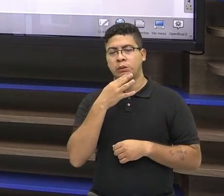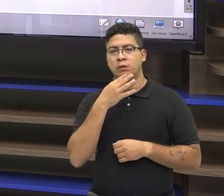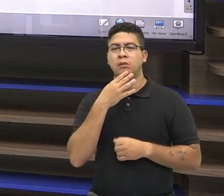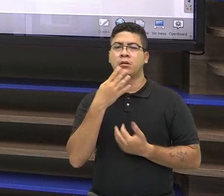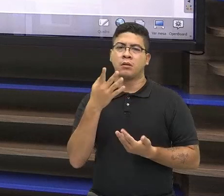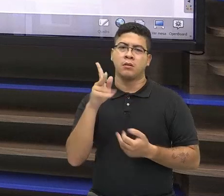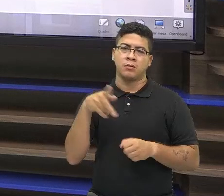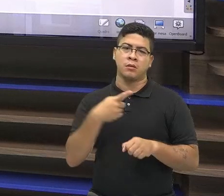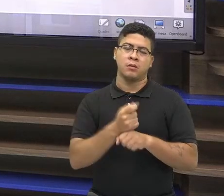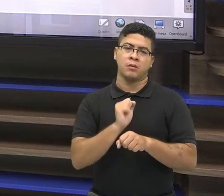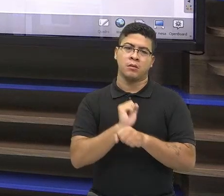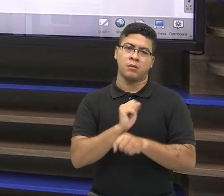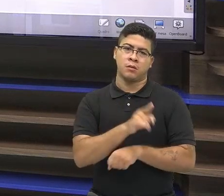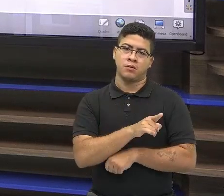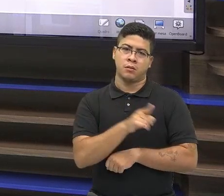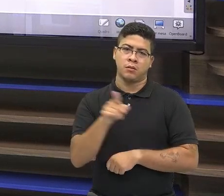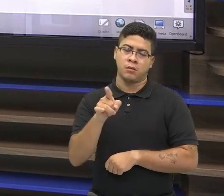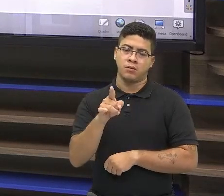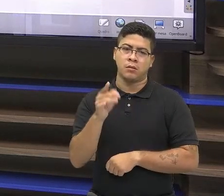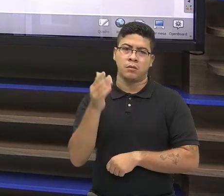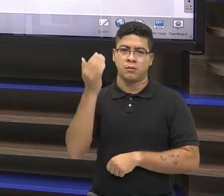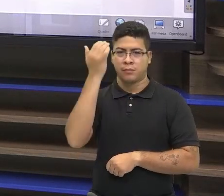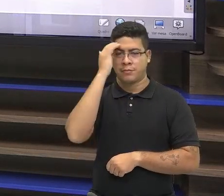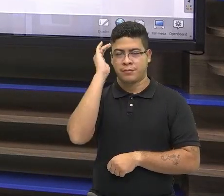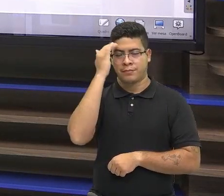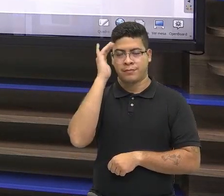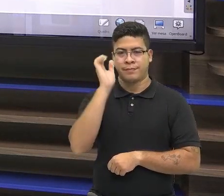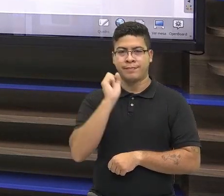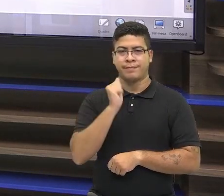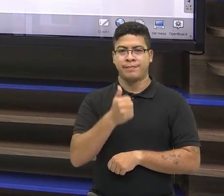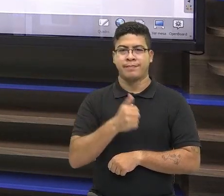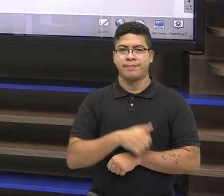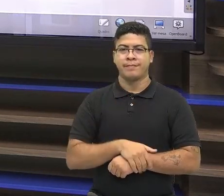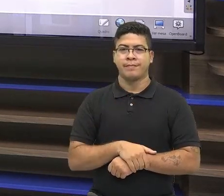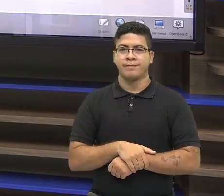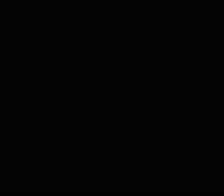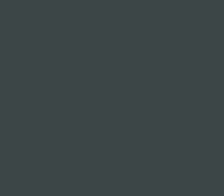eu espero que vocês tenham gostado. Então, é isso aí.